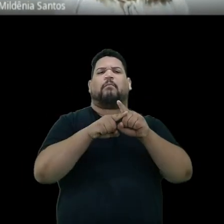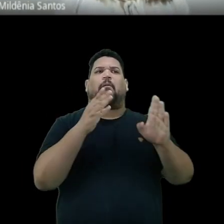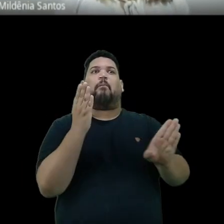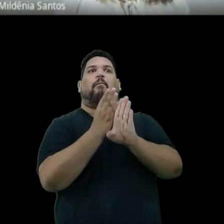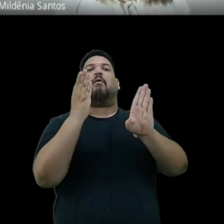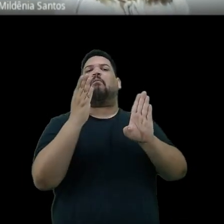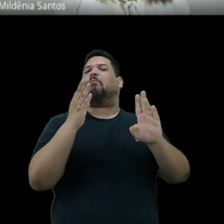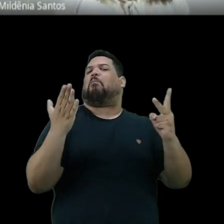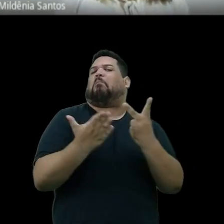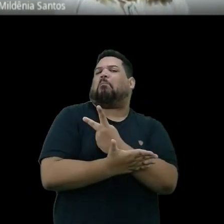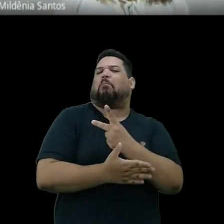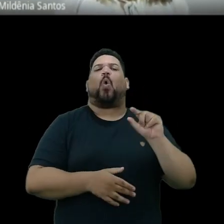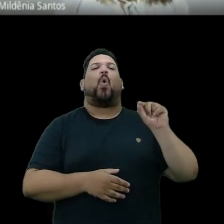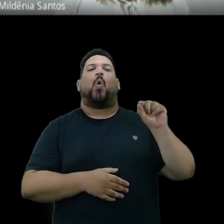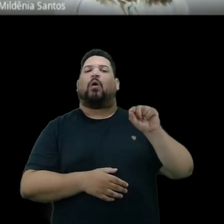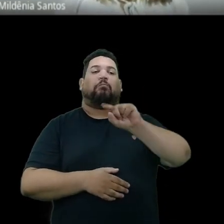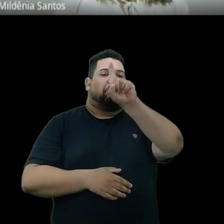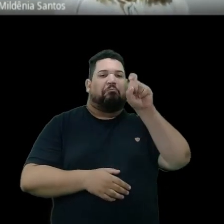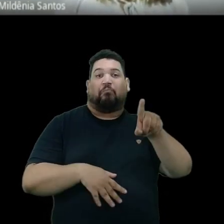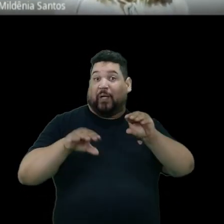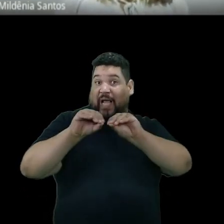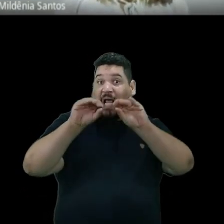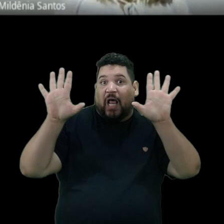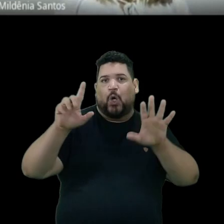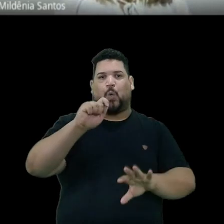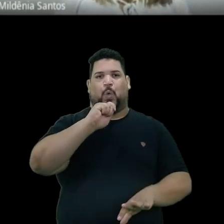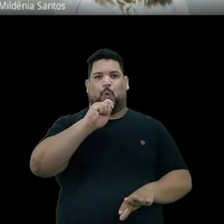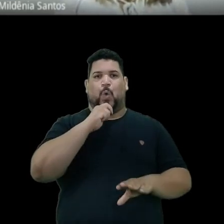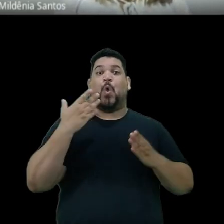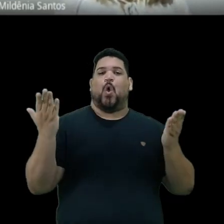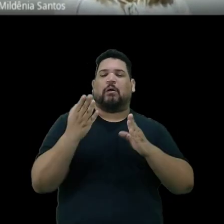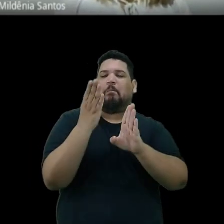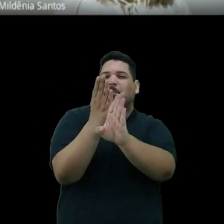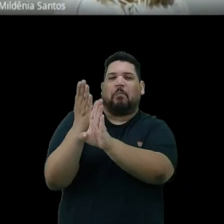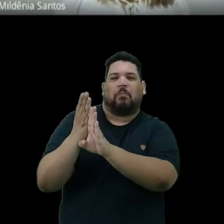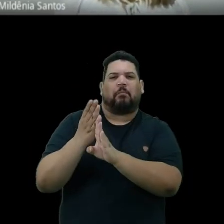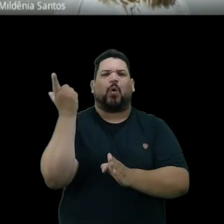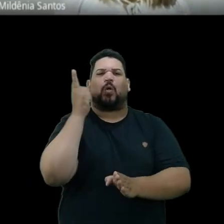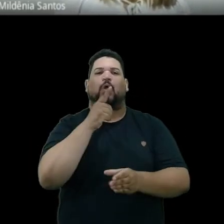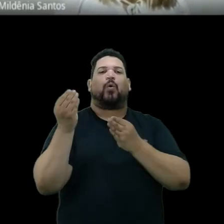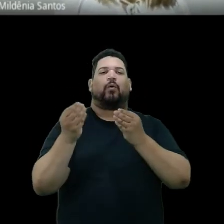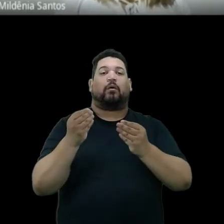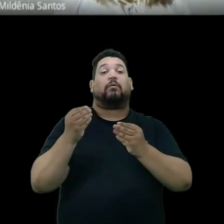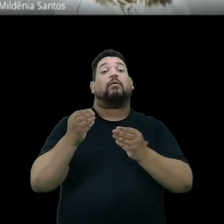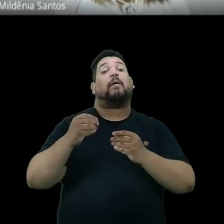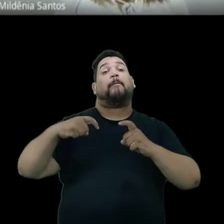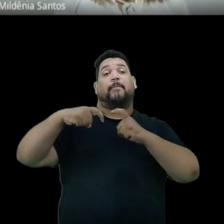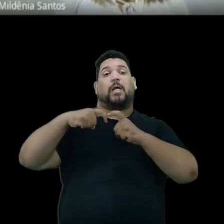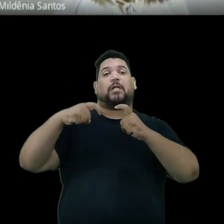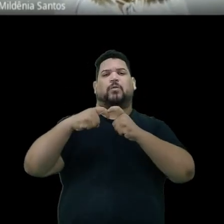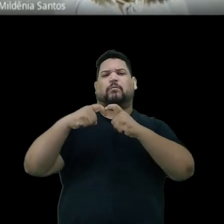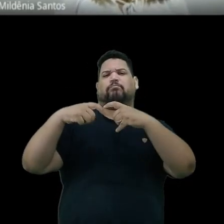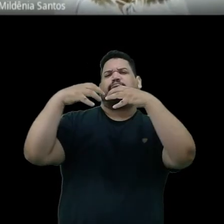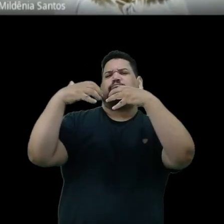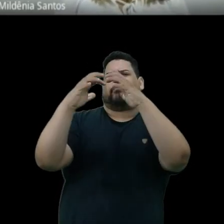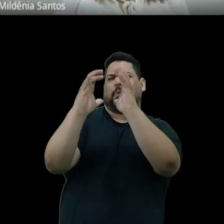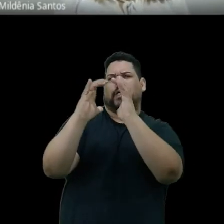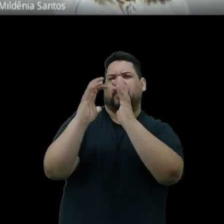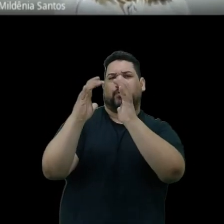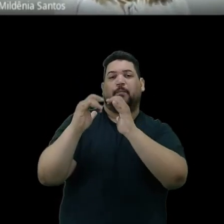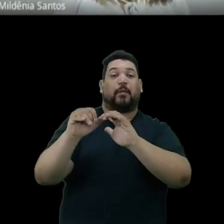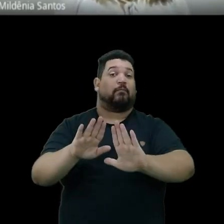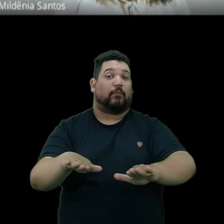conhecidas. O diagnóstico hoje, ele é feito por neuropediatras ou psiquiatras